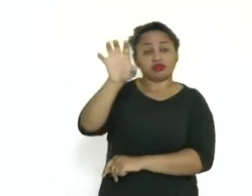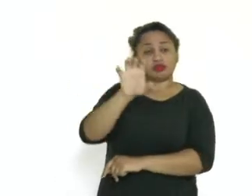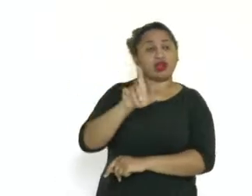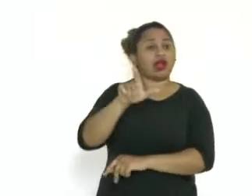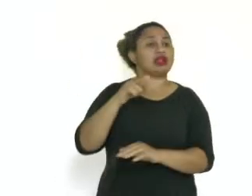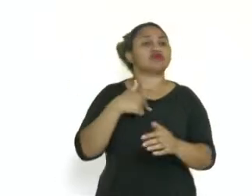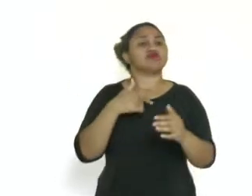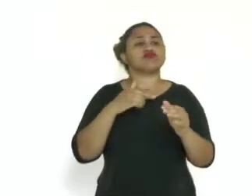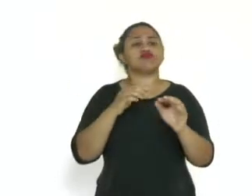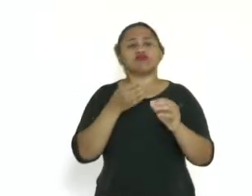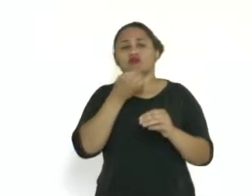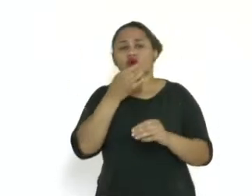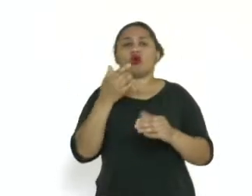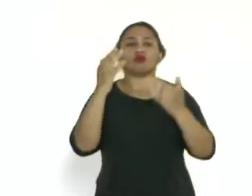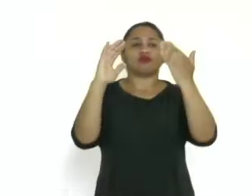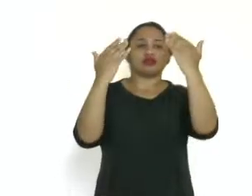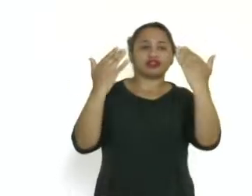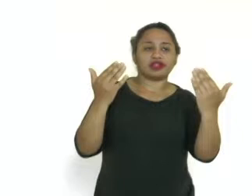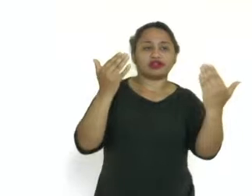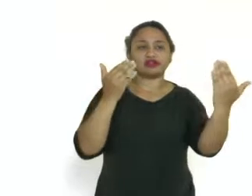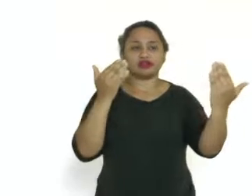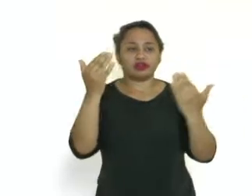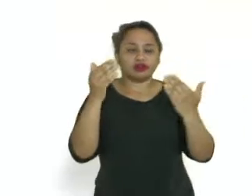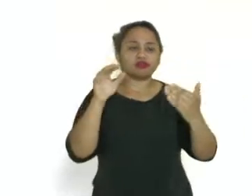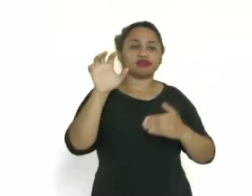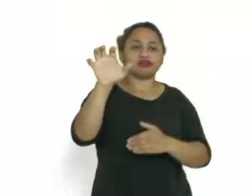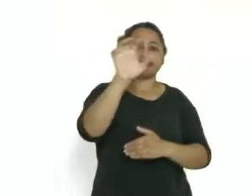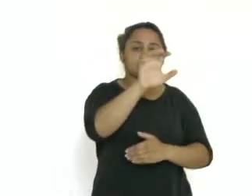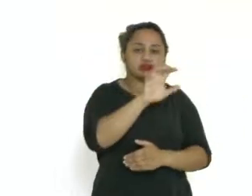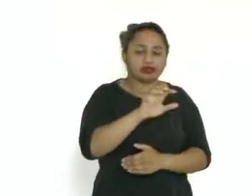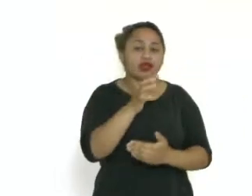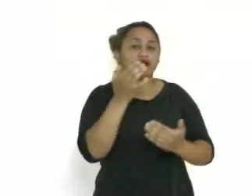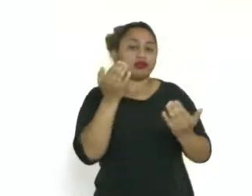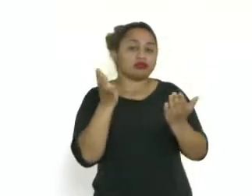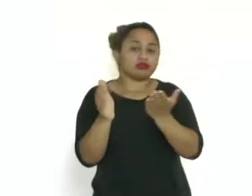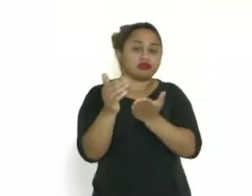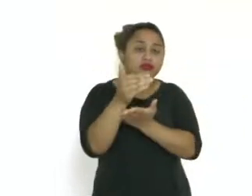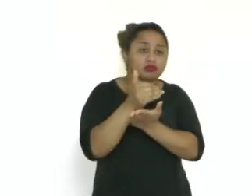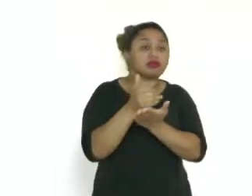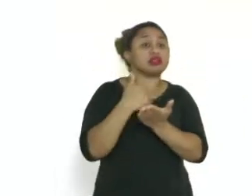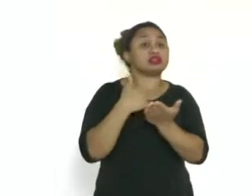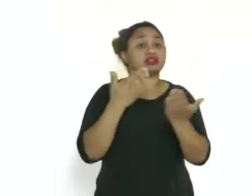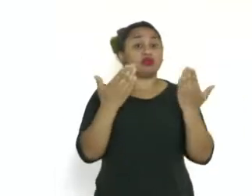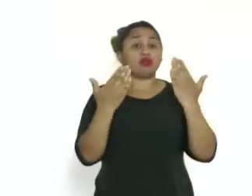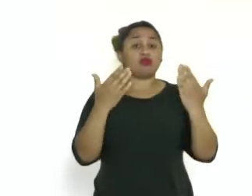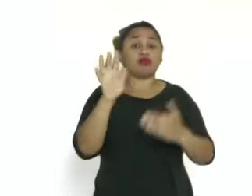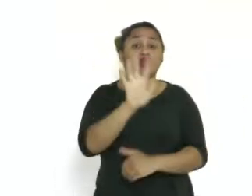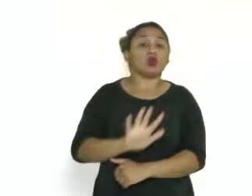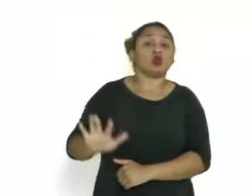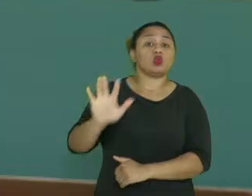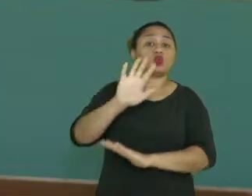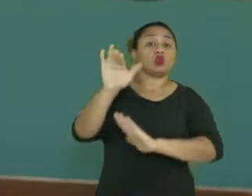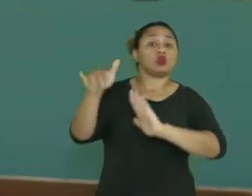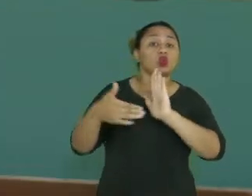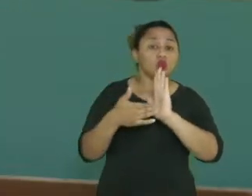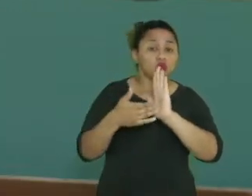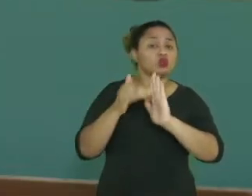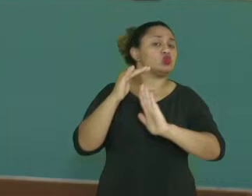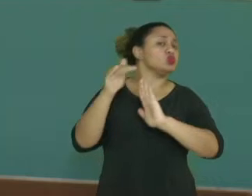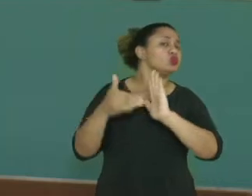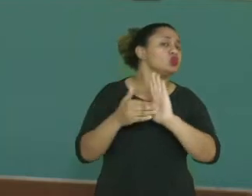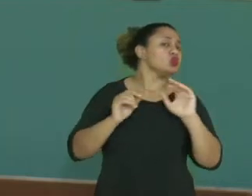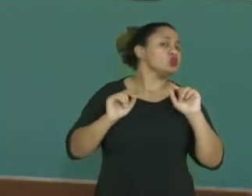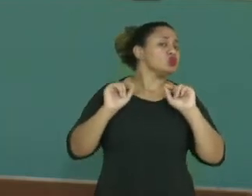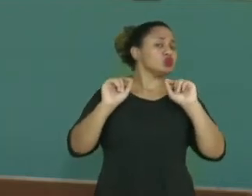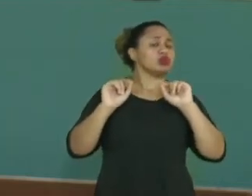ótimo para analisar, né, para comparar categorias de dados em relação ao todo. E esse todo é o 100%,